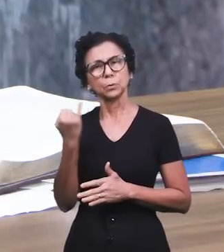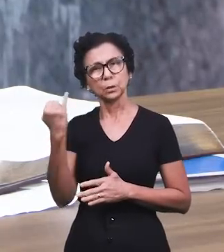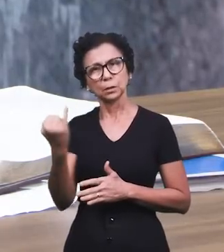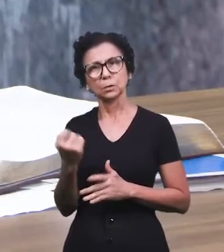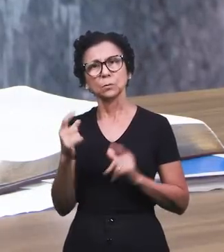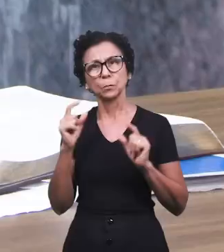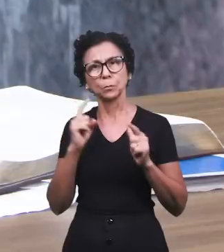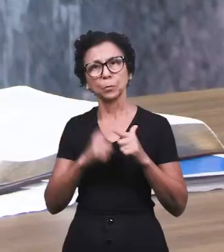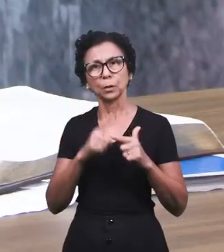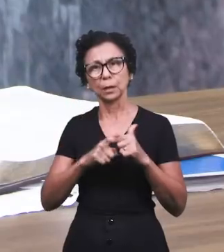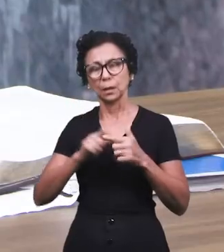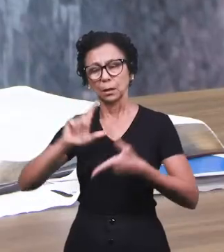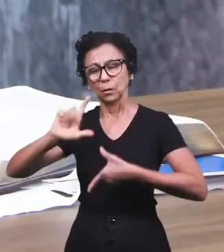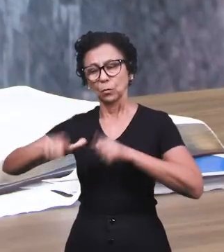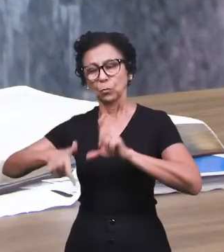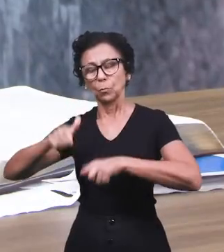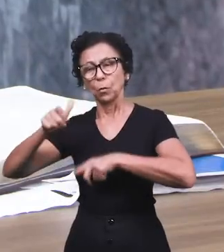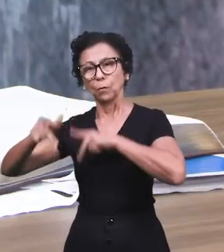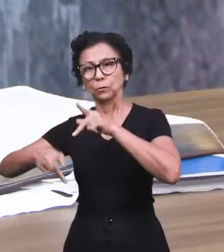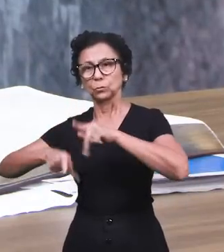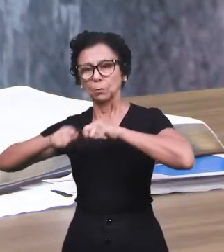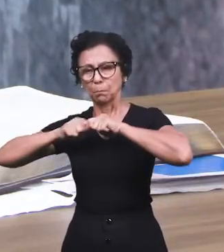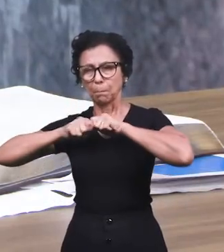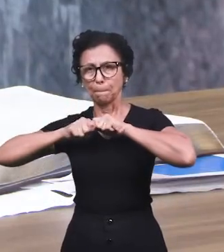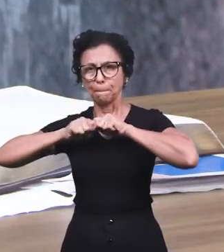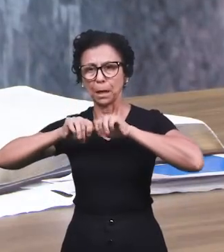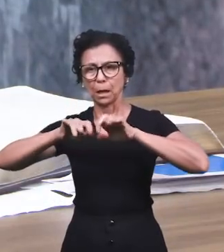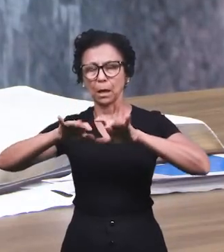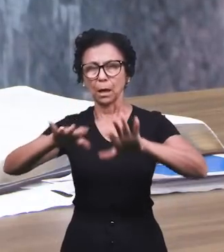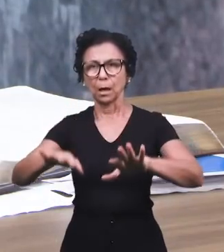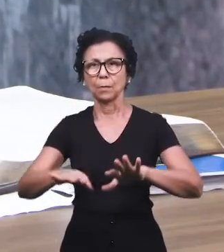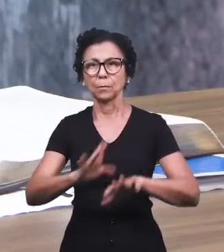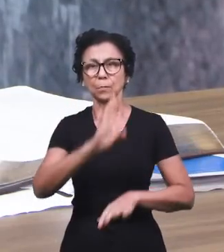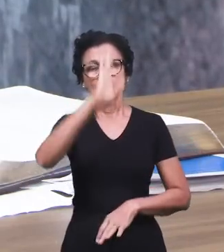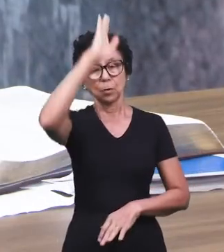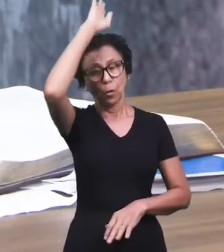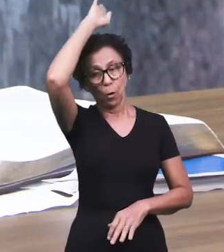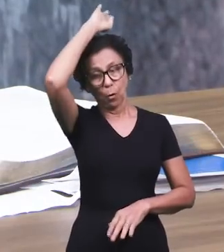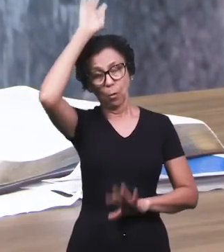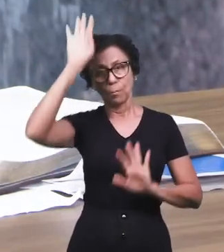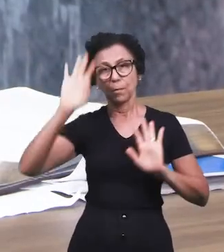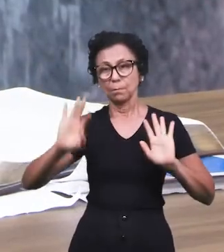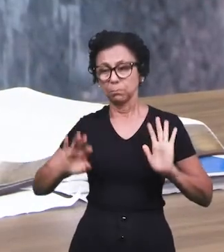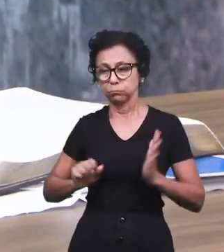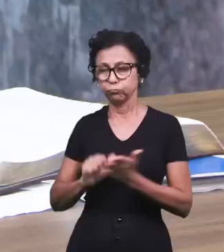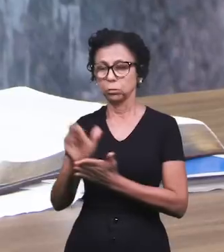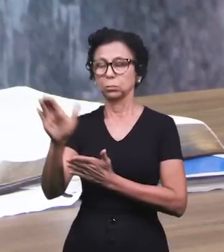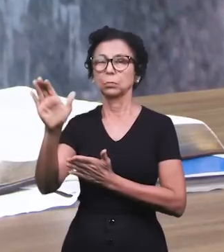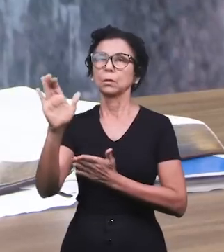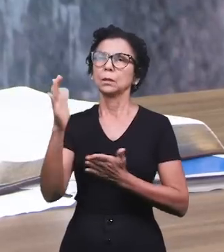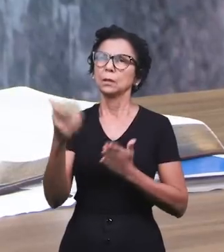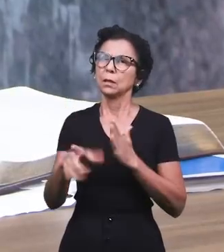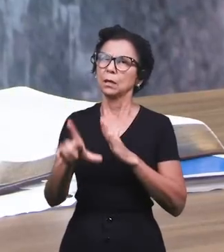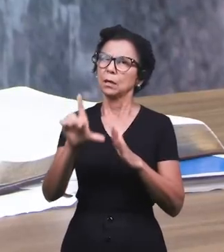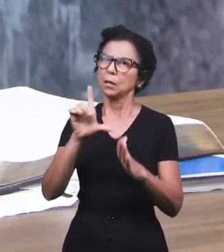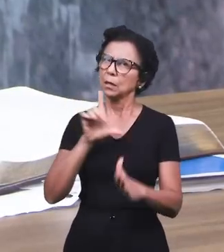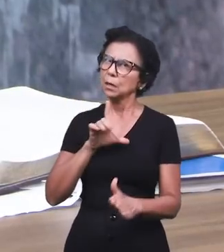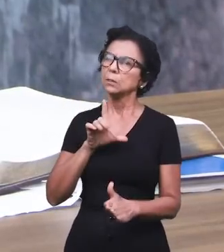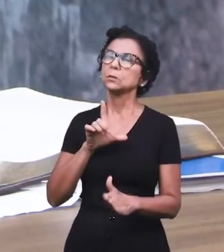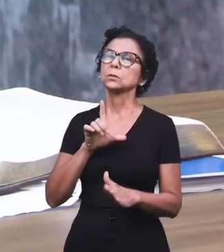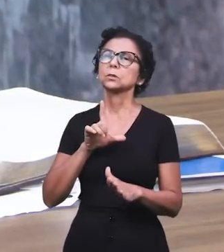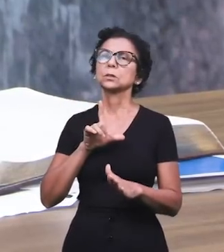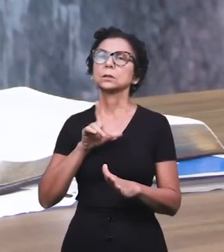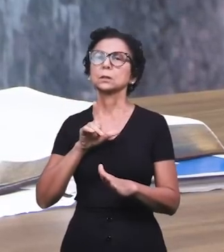o povo judeu foi dispersado pelo Império Romano. Já tinha judeus espalhados por várias regiões em todo o